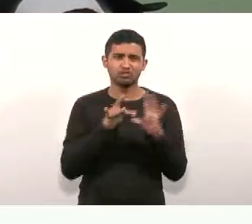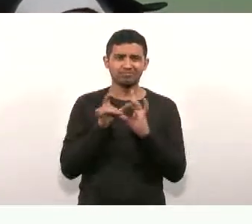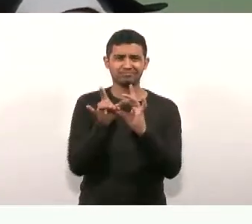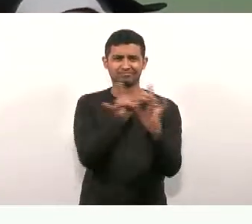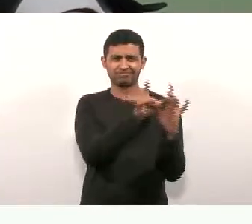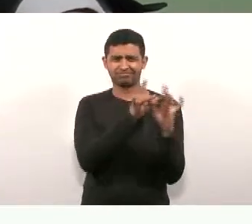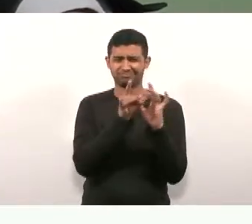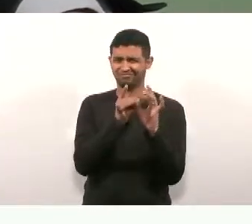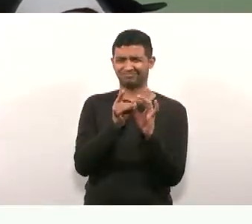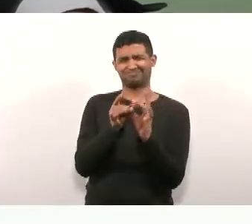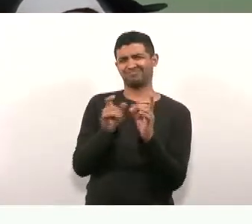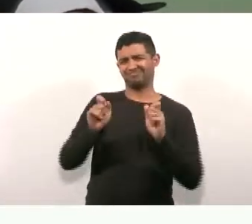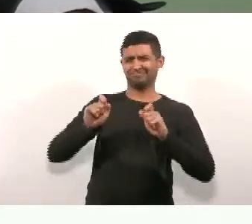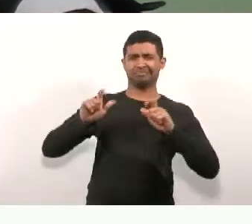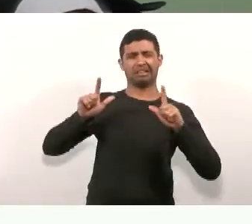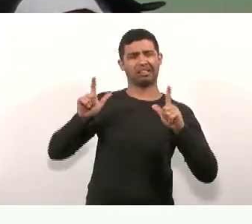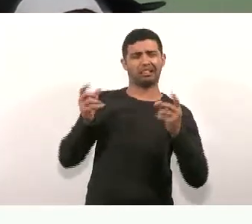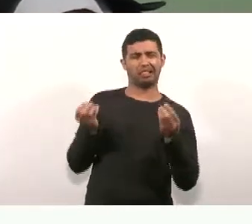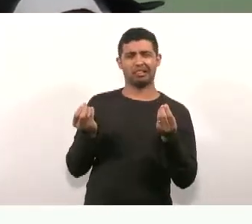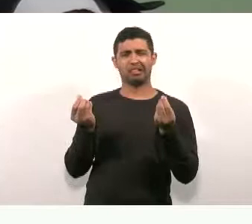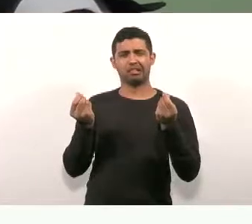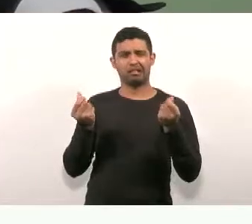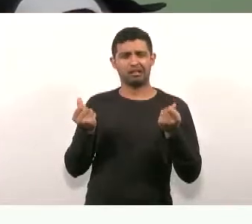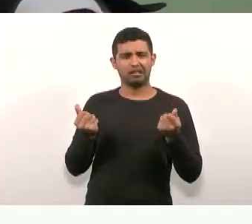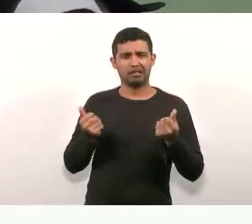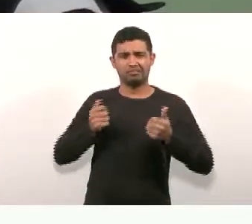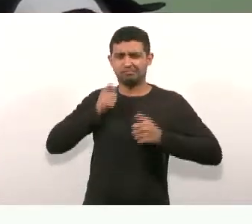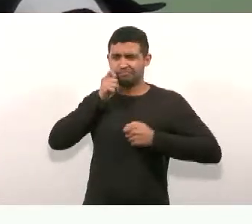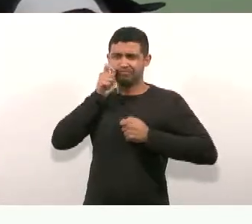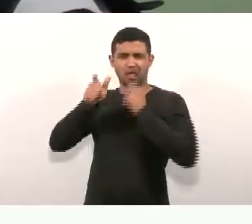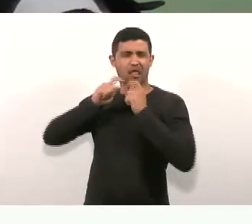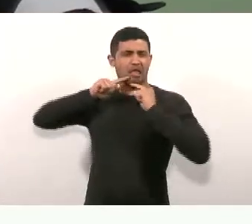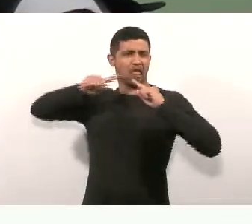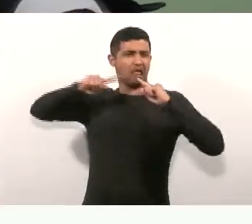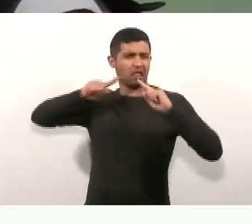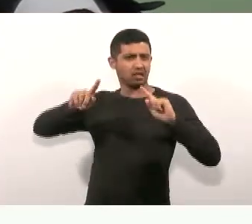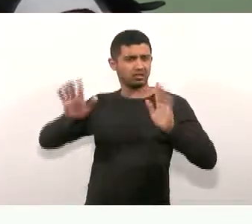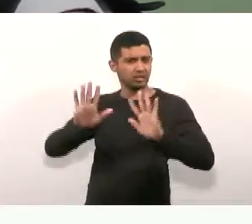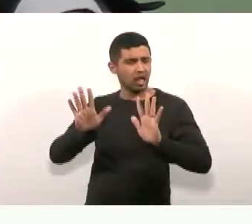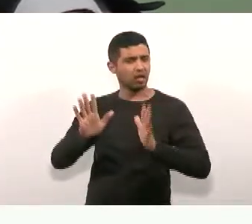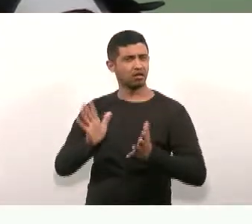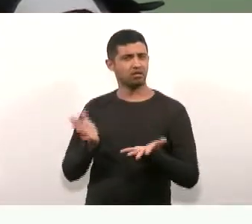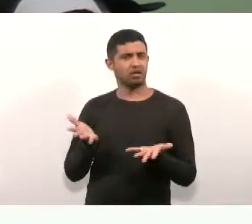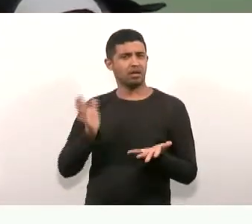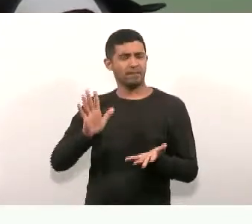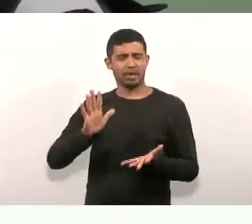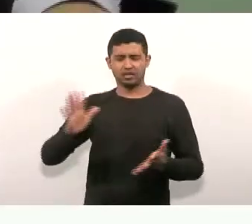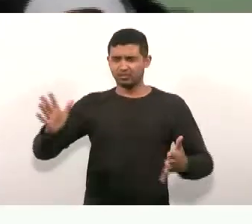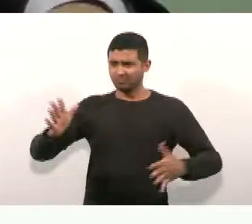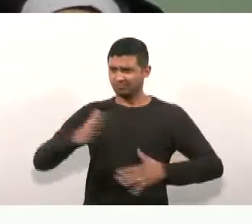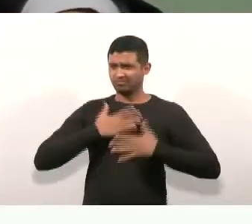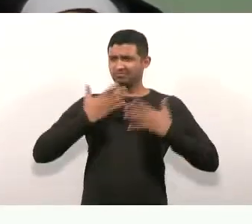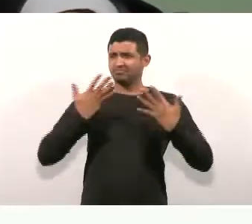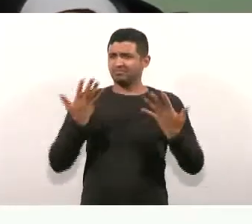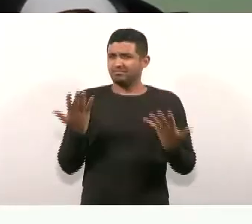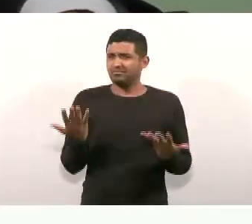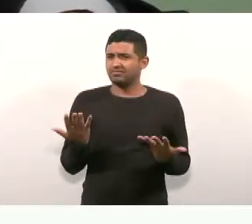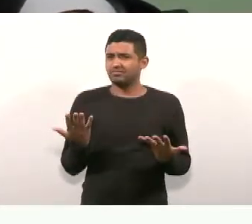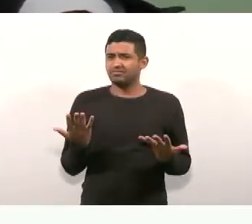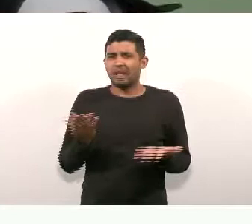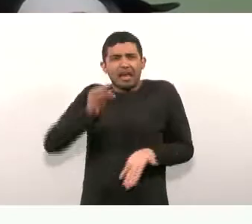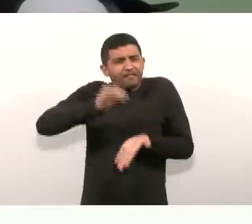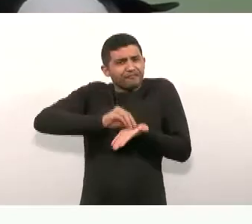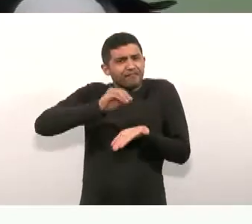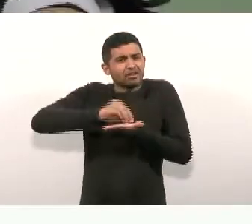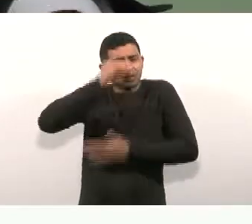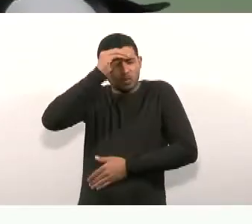foi, digamos, de imediato de crítica ou ataque ao secretário, mas de estupefação, né? Só pode ser falta de conhecimento